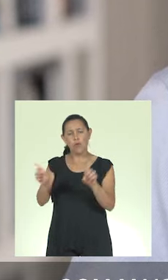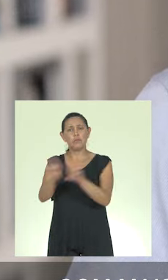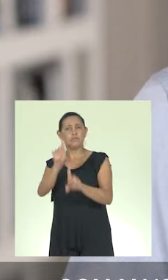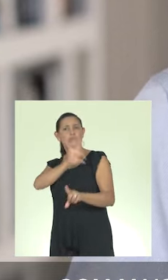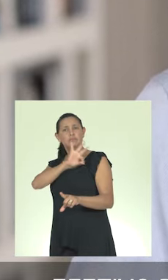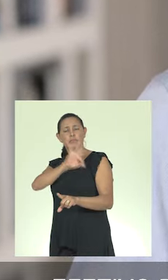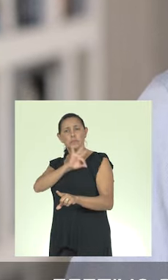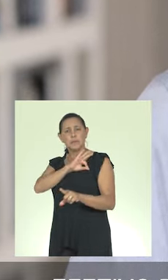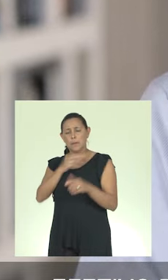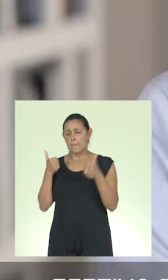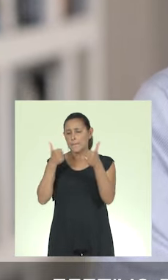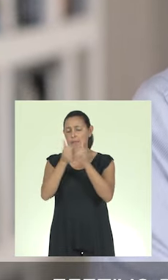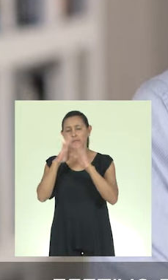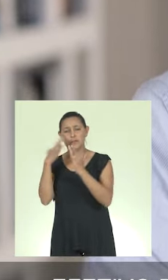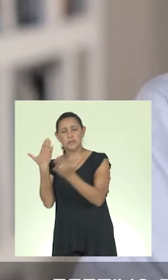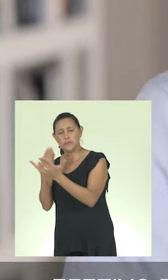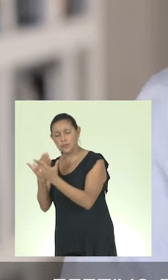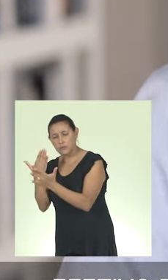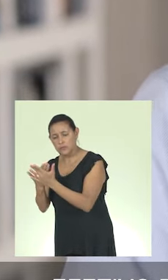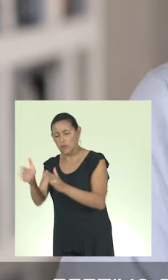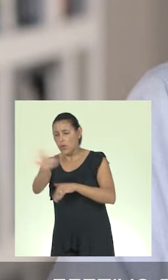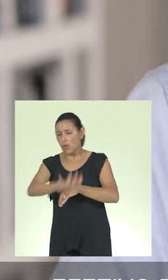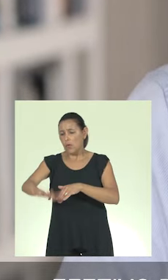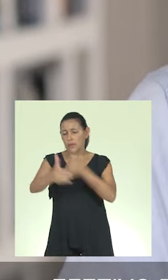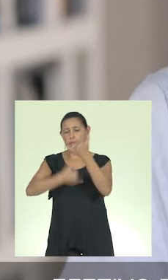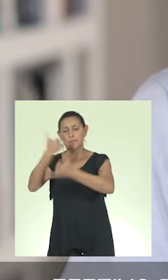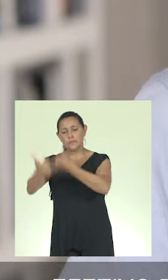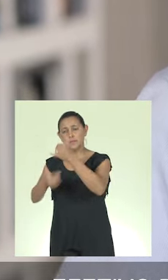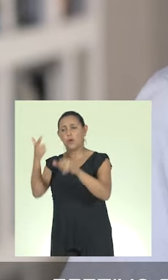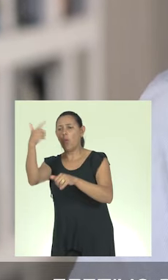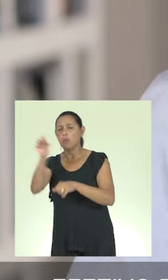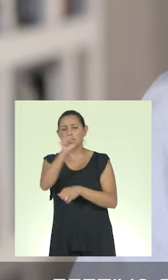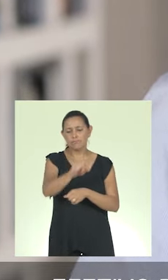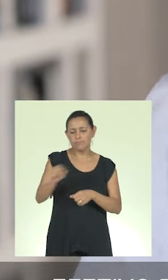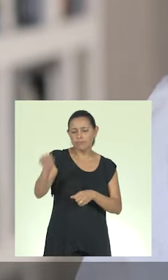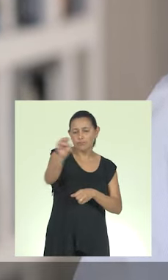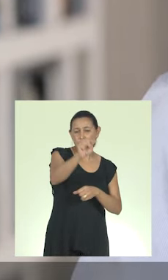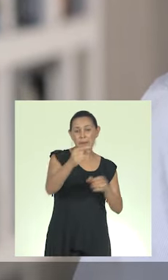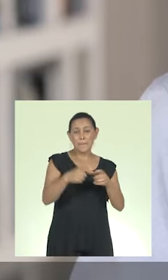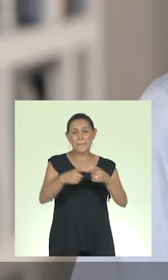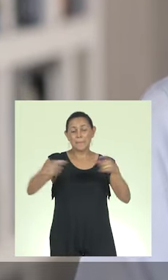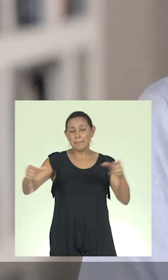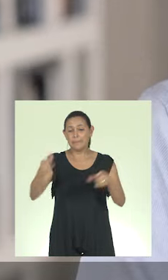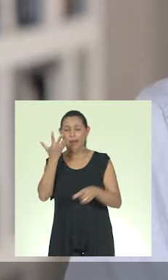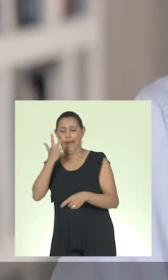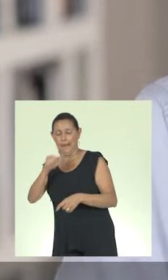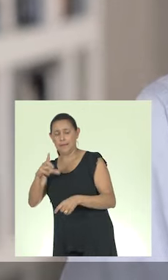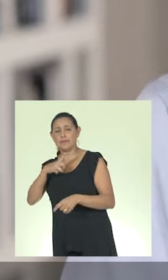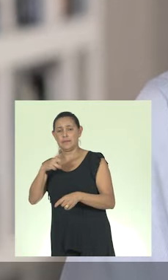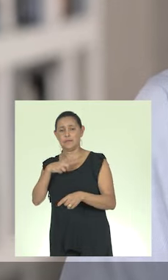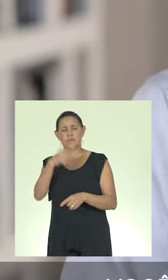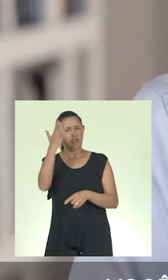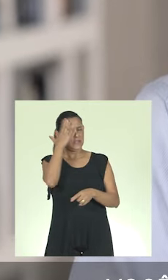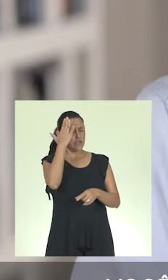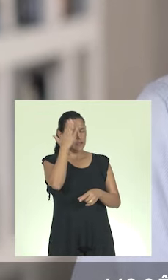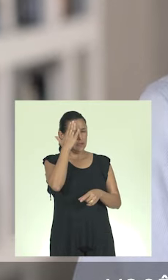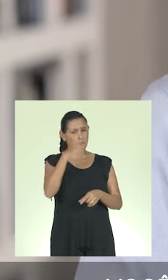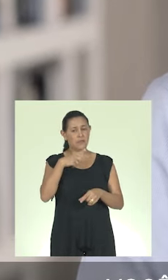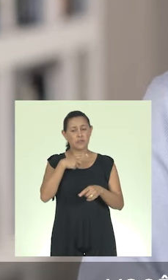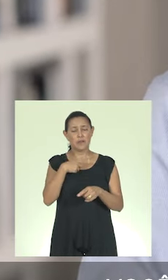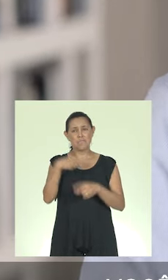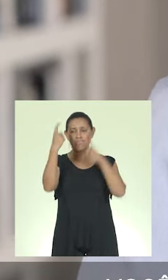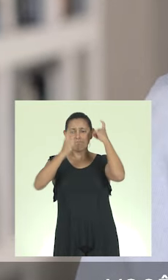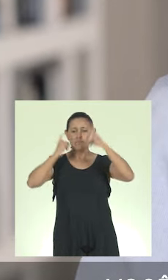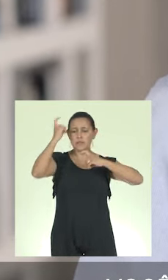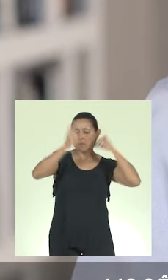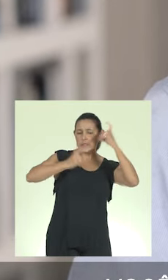poder ter policiamento efetivo perto das escolas, nas áreas de lazer e outros pontos com maior fluxo de crianças. Você sabe que uma